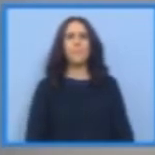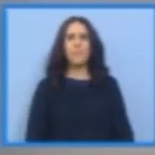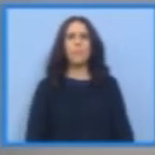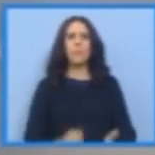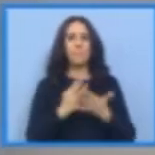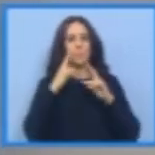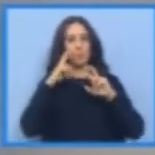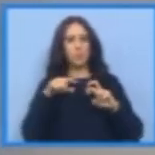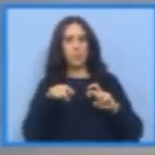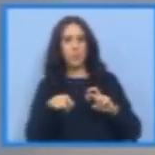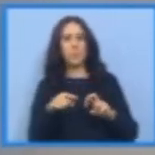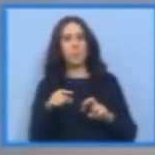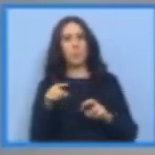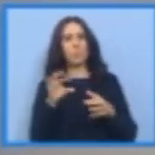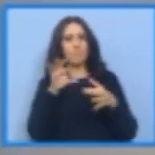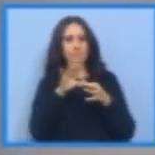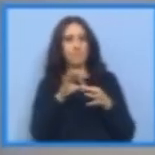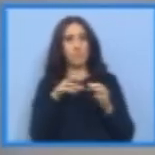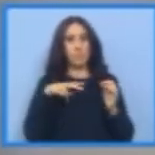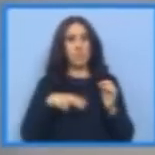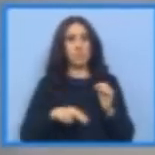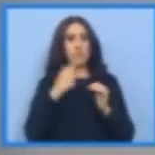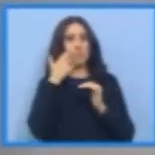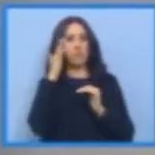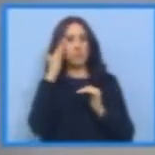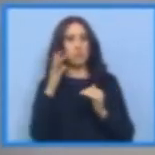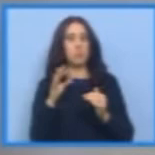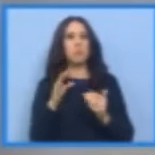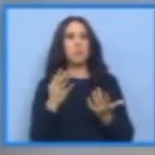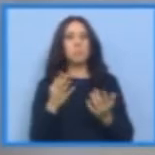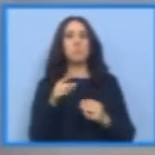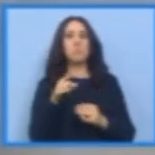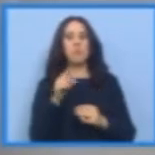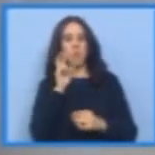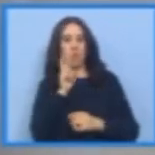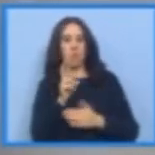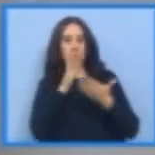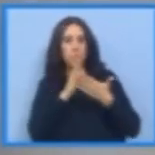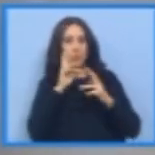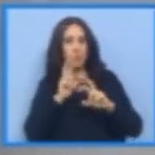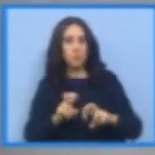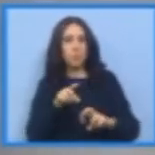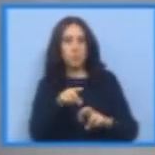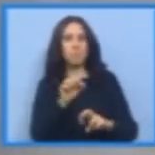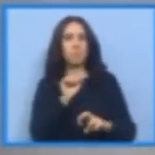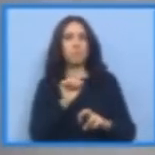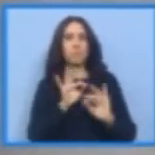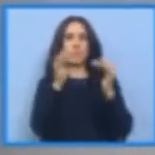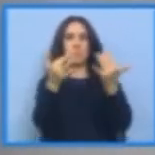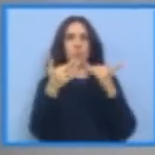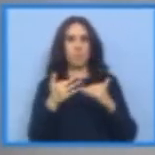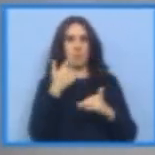analisamos com a Obra Portuguesa de Migrações, que olha e estuda, analisa este fenómeno da mobilidade